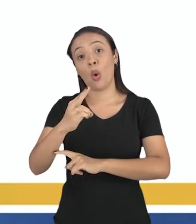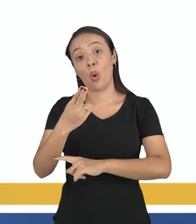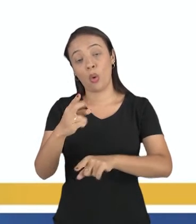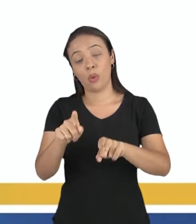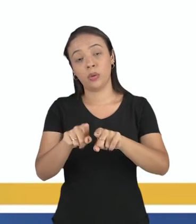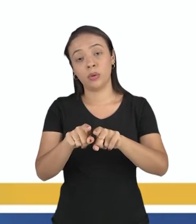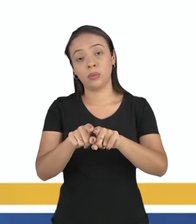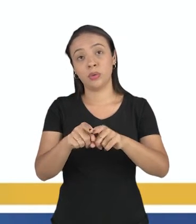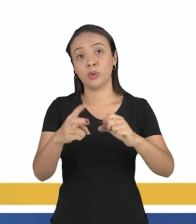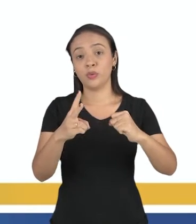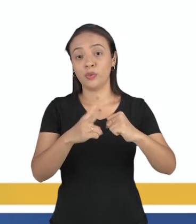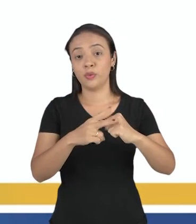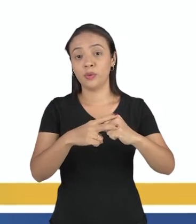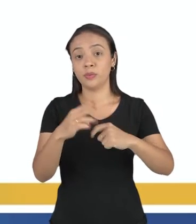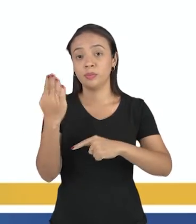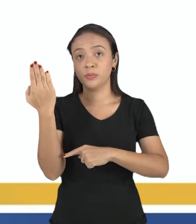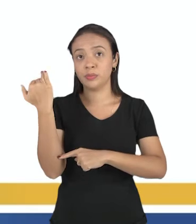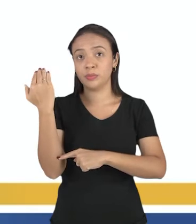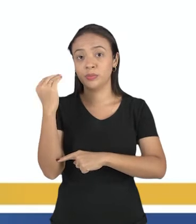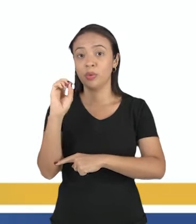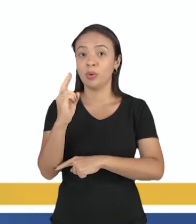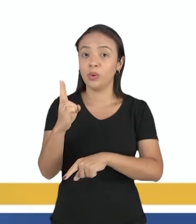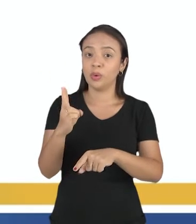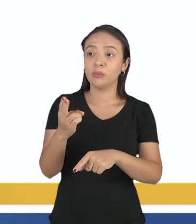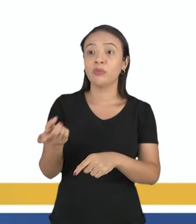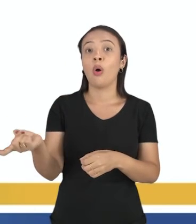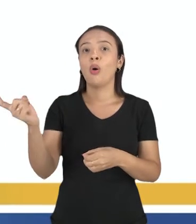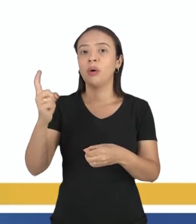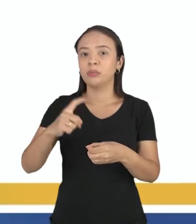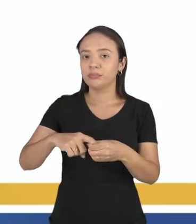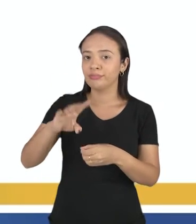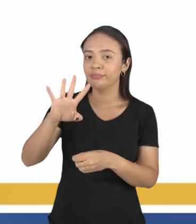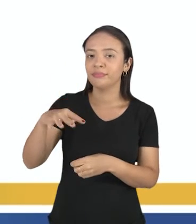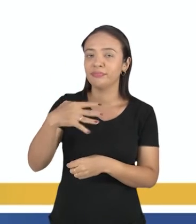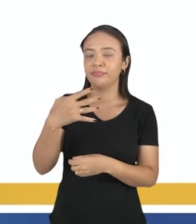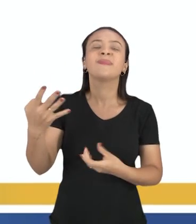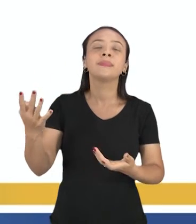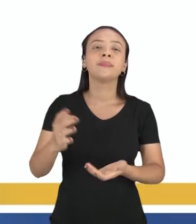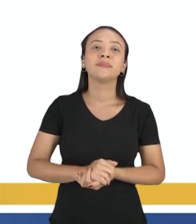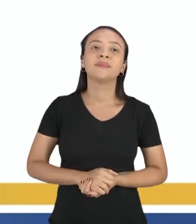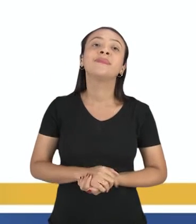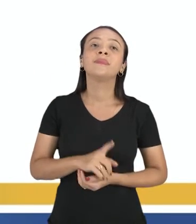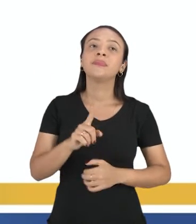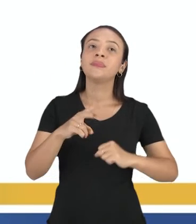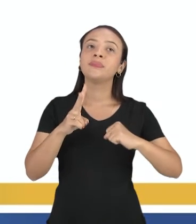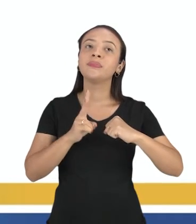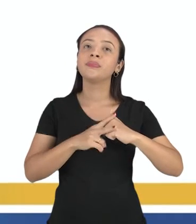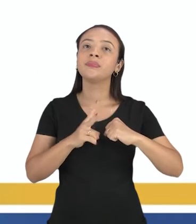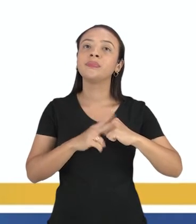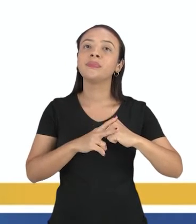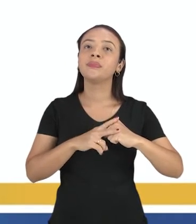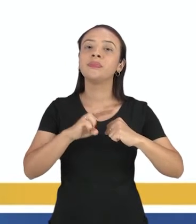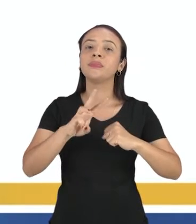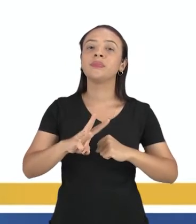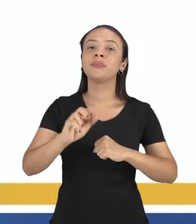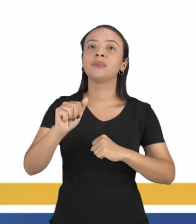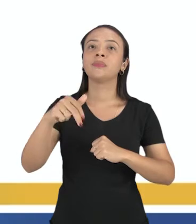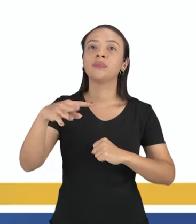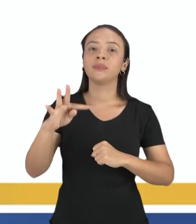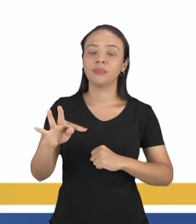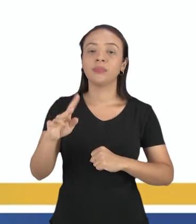vamos colocar esse verbo no passado. Ou então vamos ter que olhar na tabelinha. Como este verbo want é o verbo querer, ele